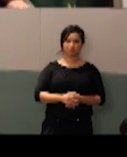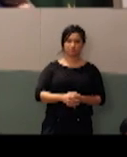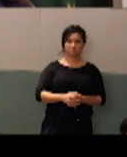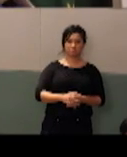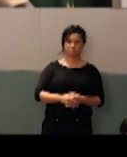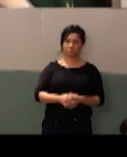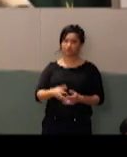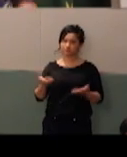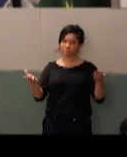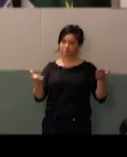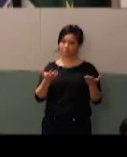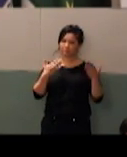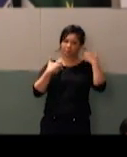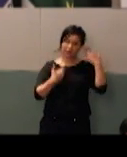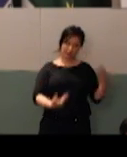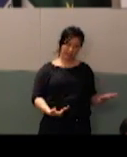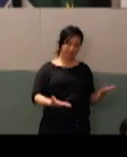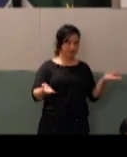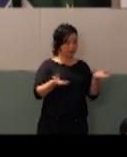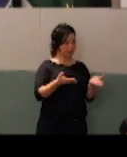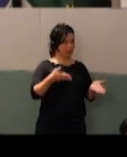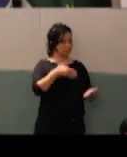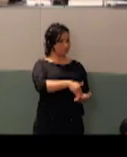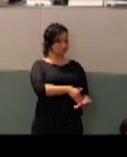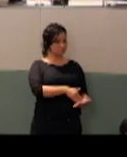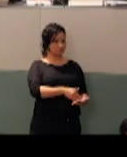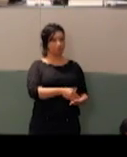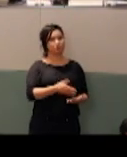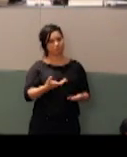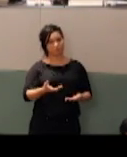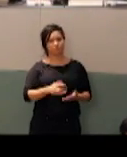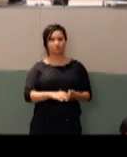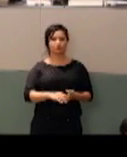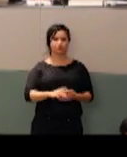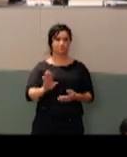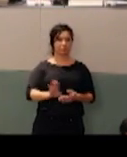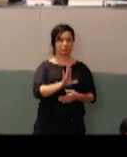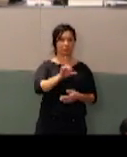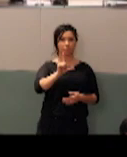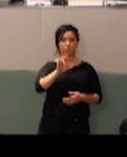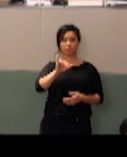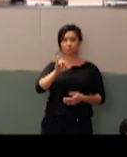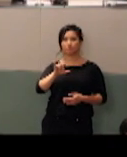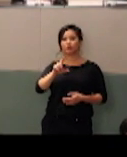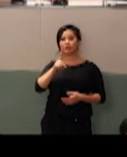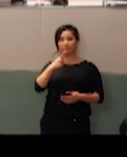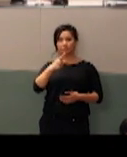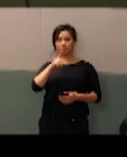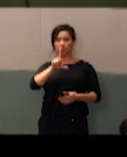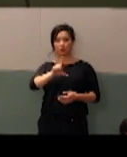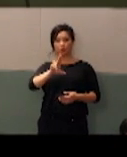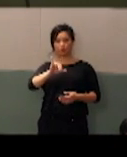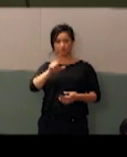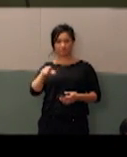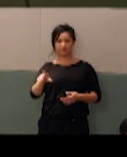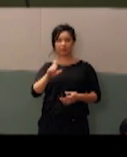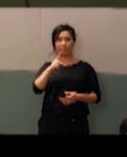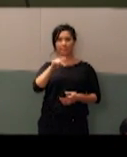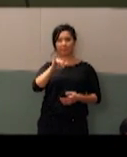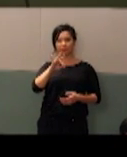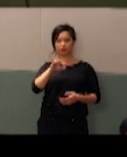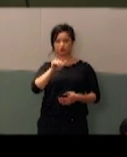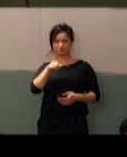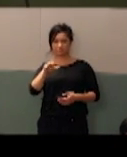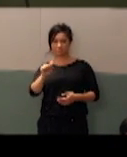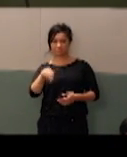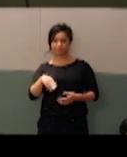próximo comentarista, que, é claro, é o candidato Luiz Pittman. Boa noite a todas,